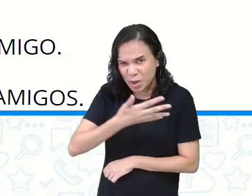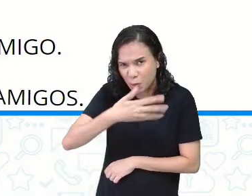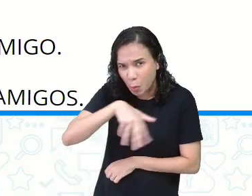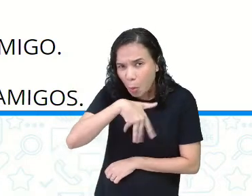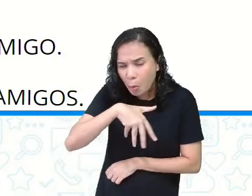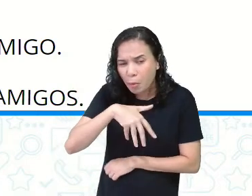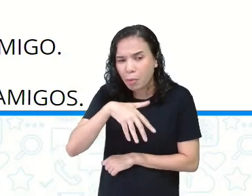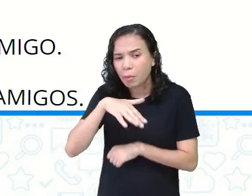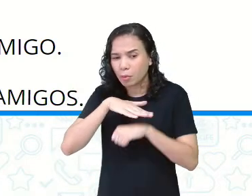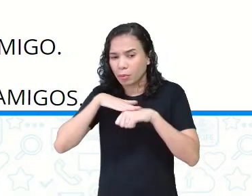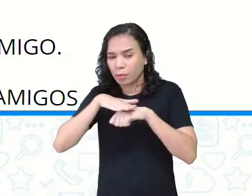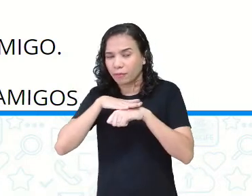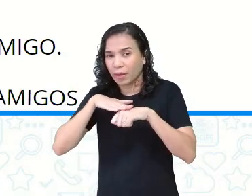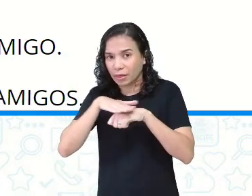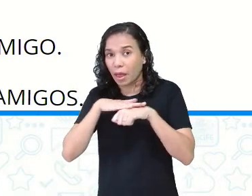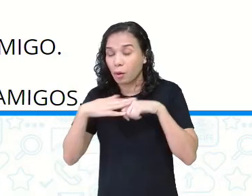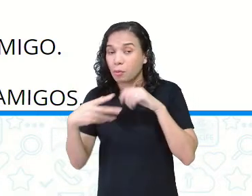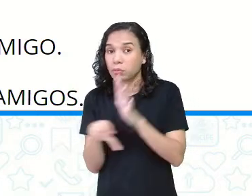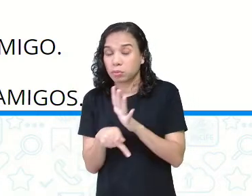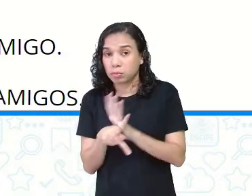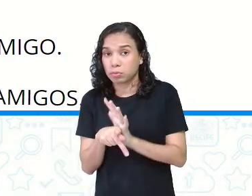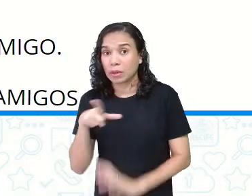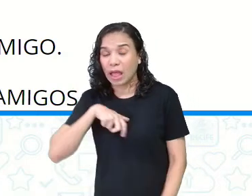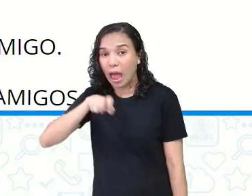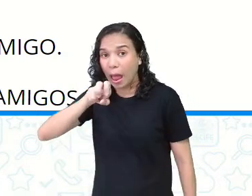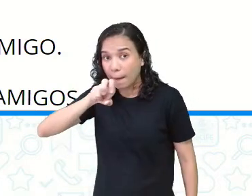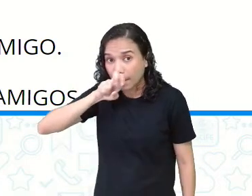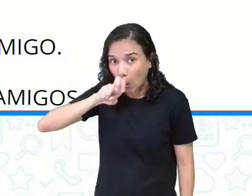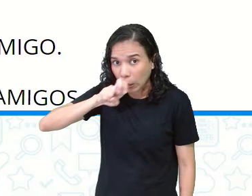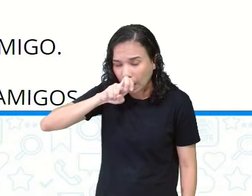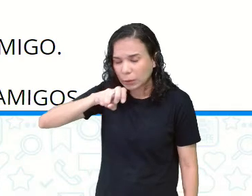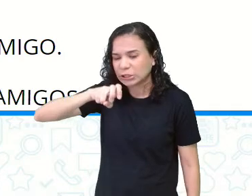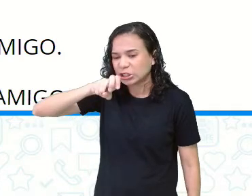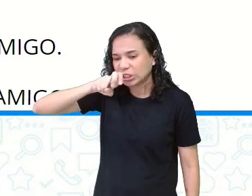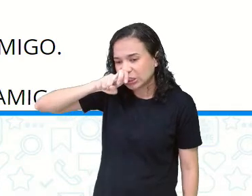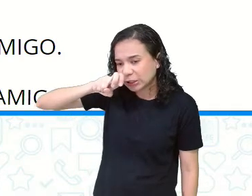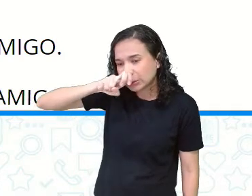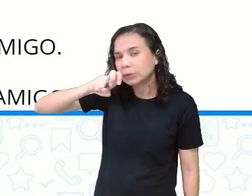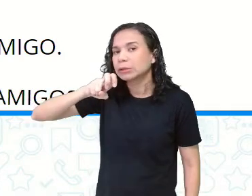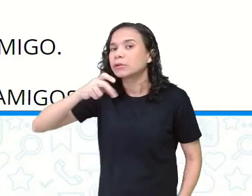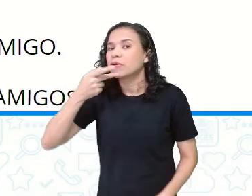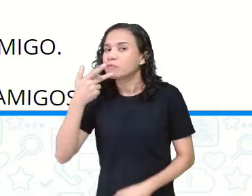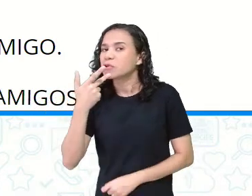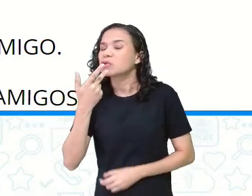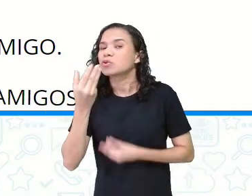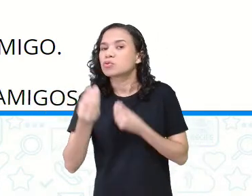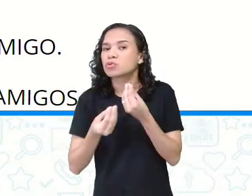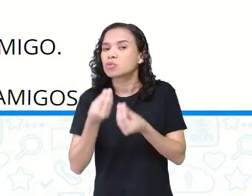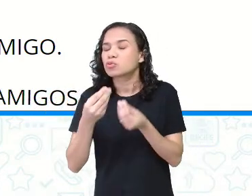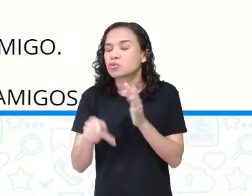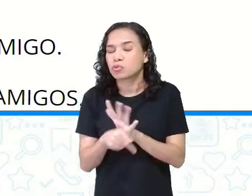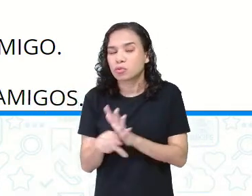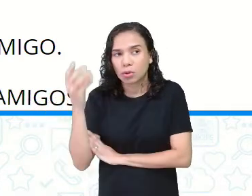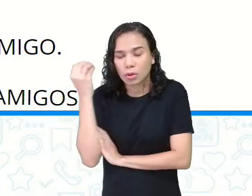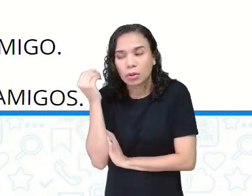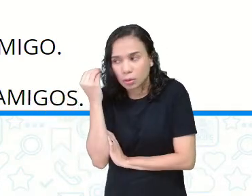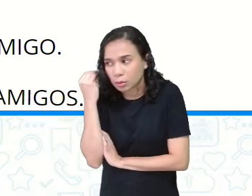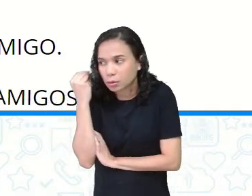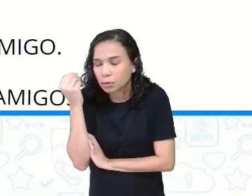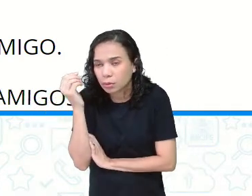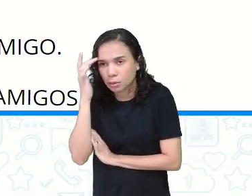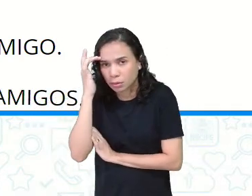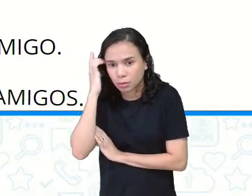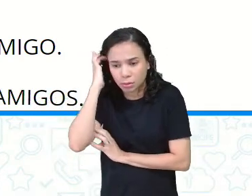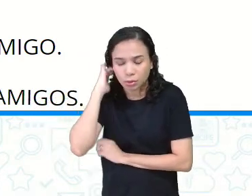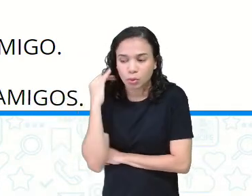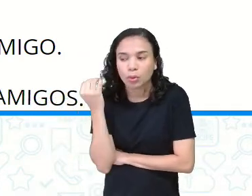amigos estão falando. Inclusive, a Mônica, não é? Está cochichando aí no ouvido